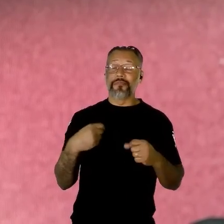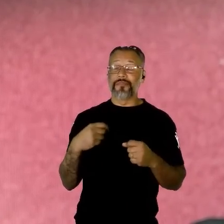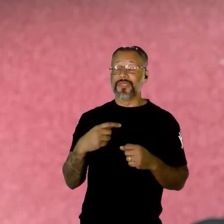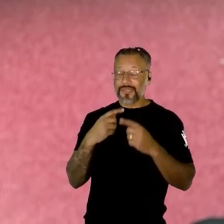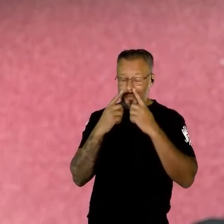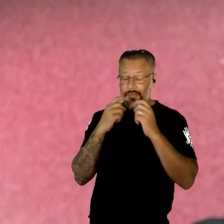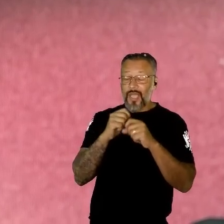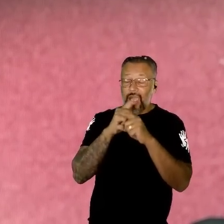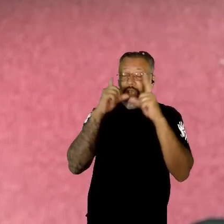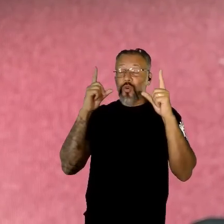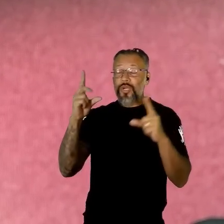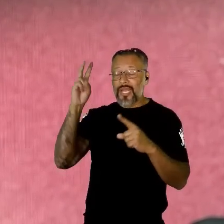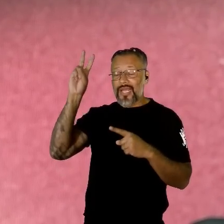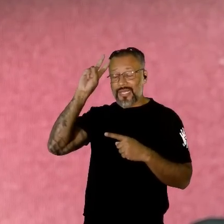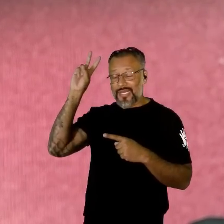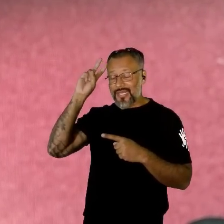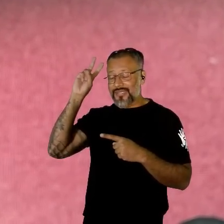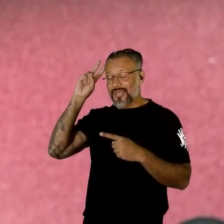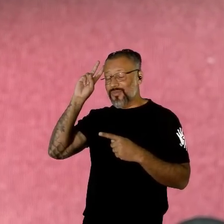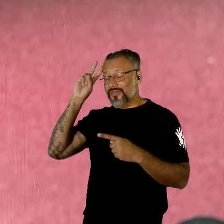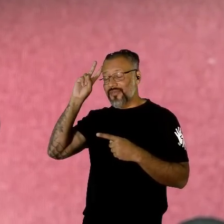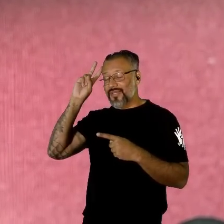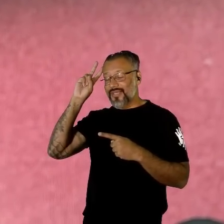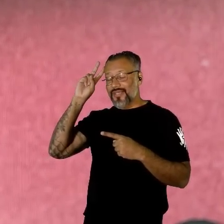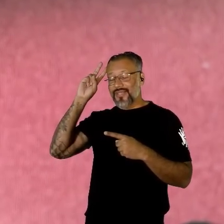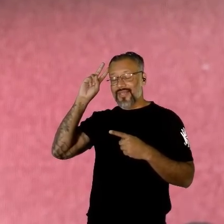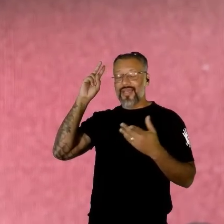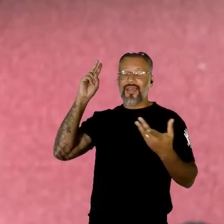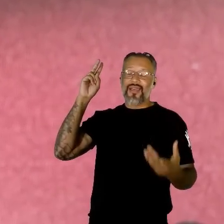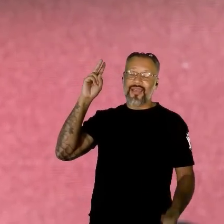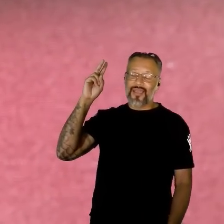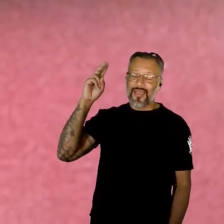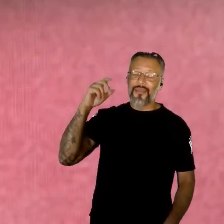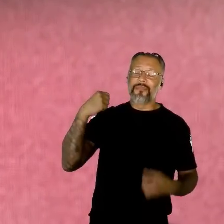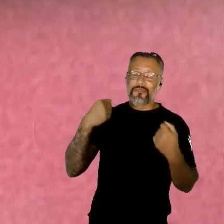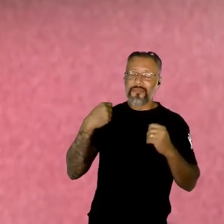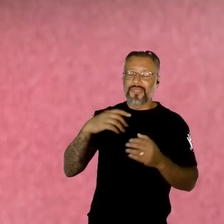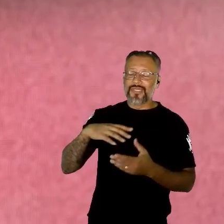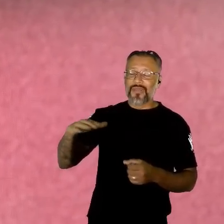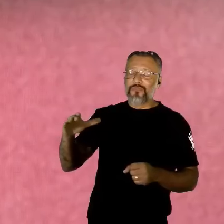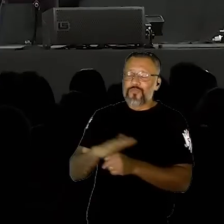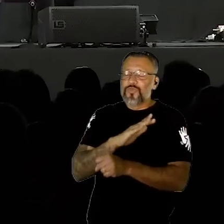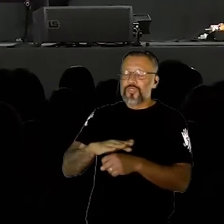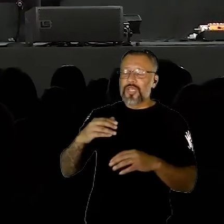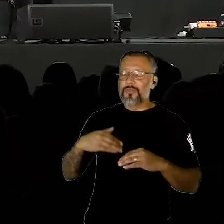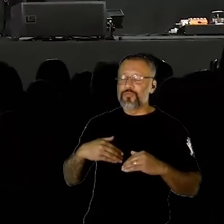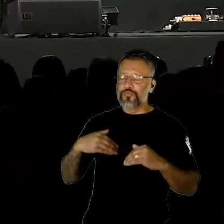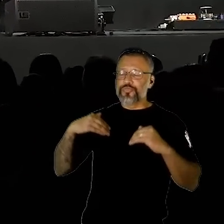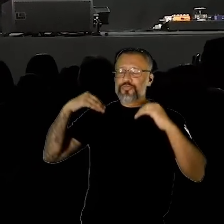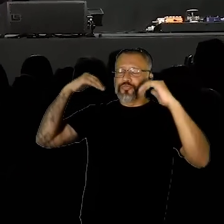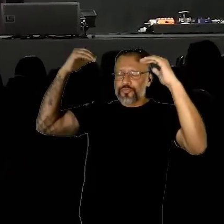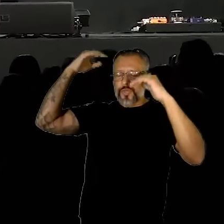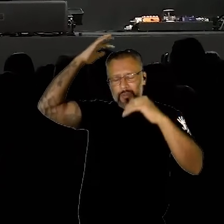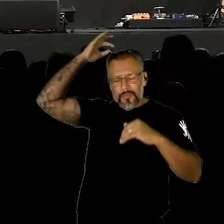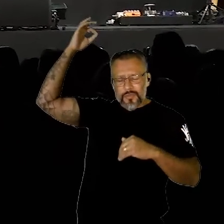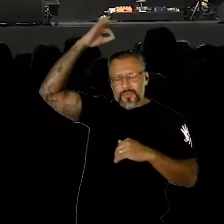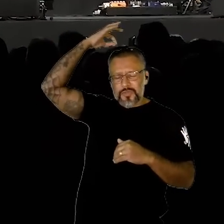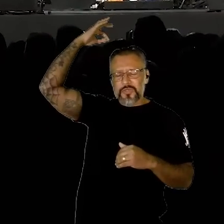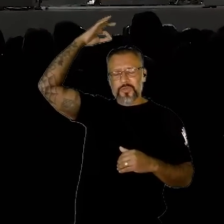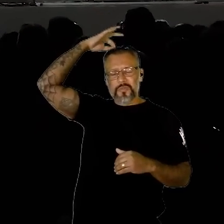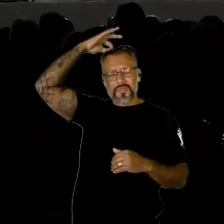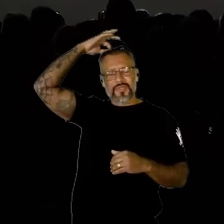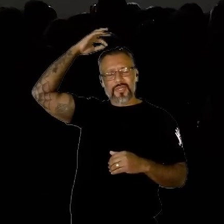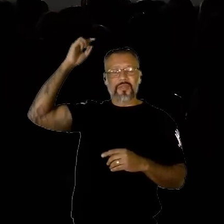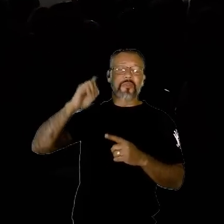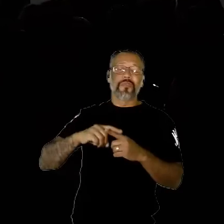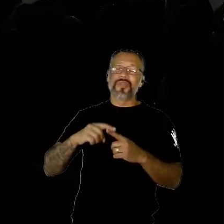que vai ser essa que semana de Mesmice e o meu espírito vai despontar e dizer cala a boca carne Cala a boca porque